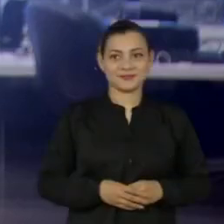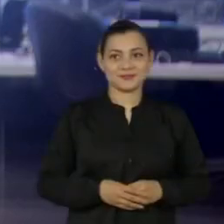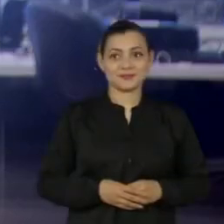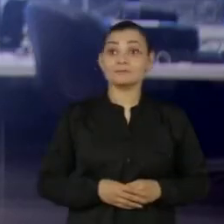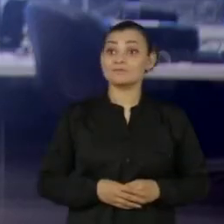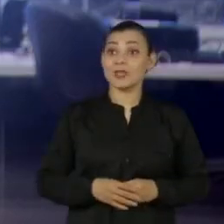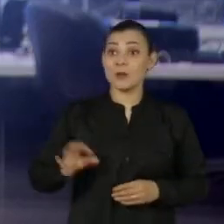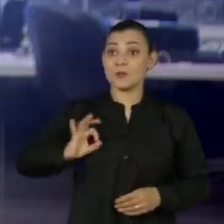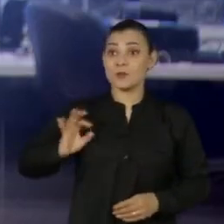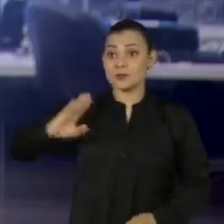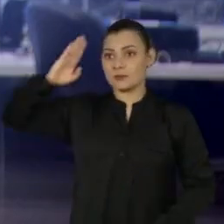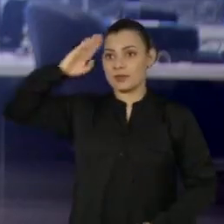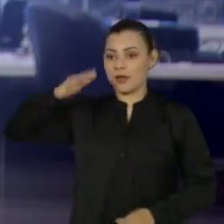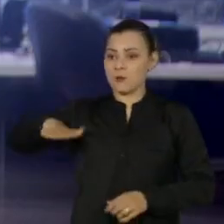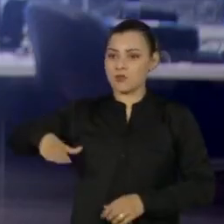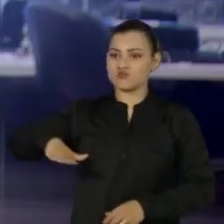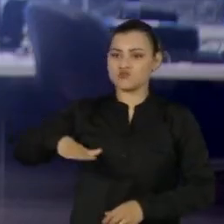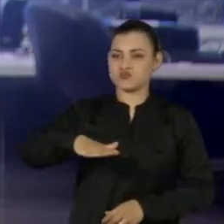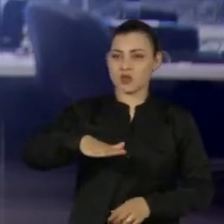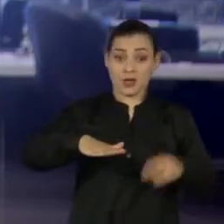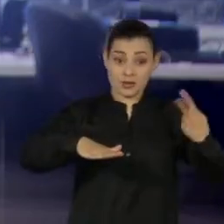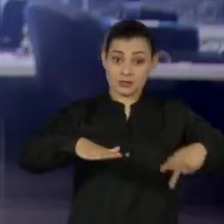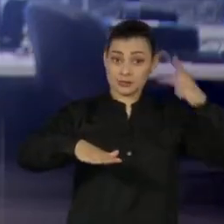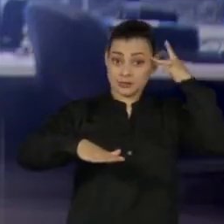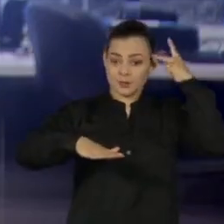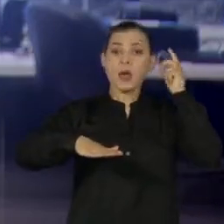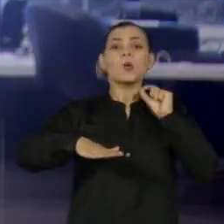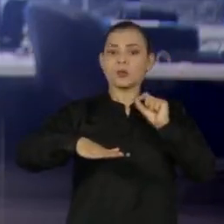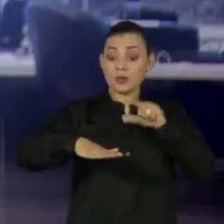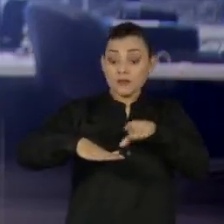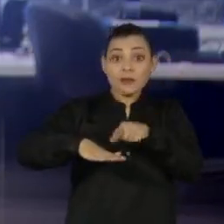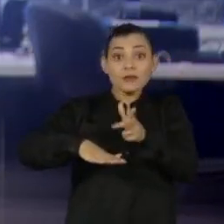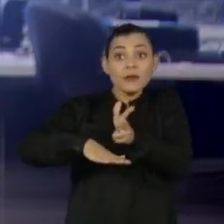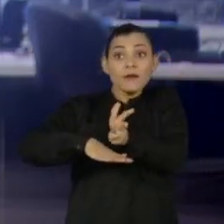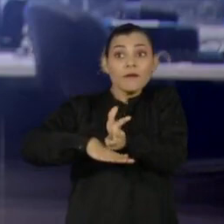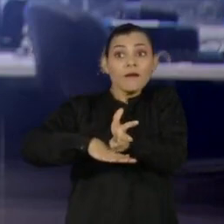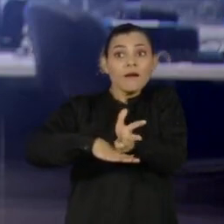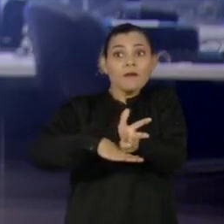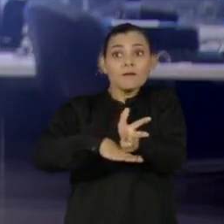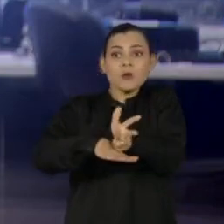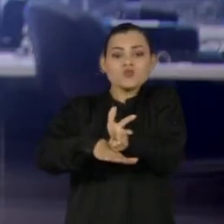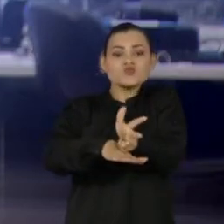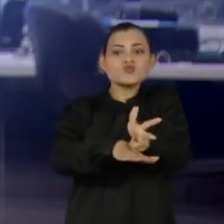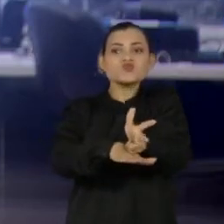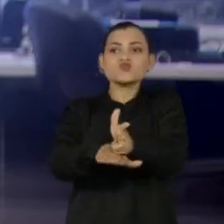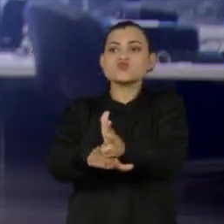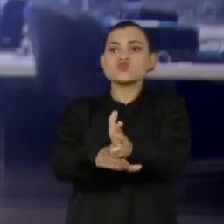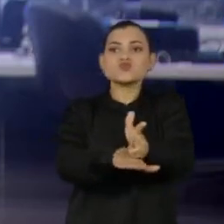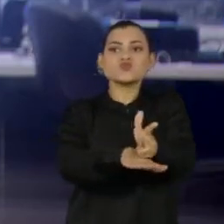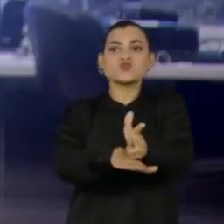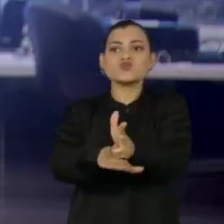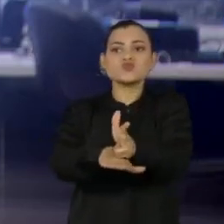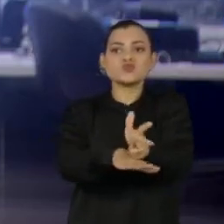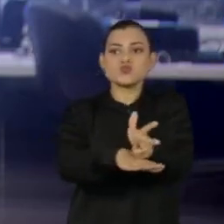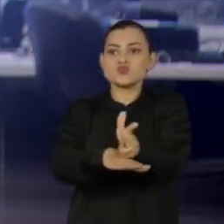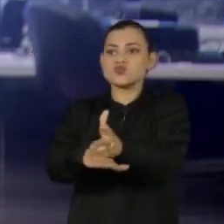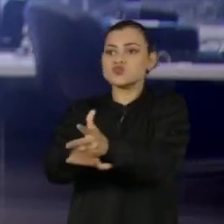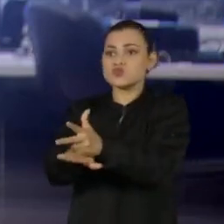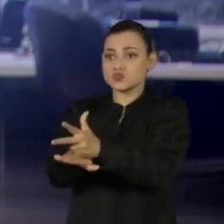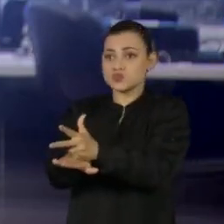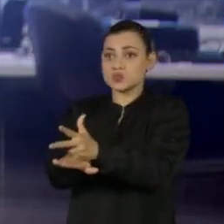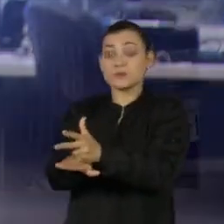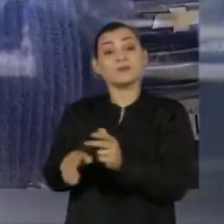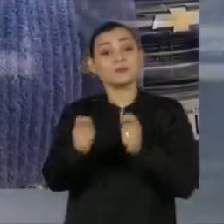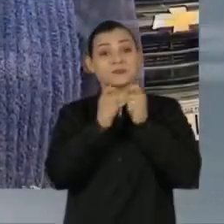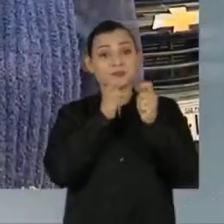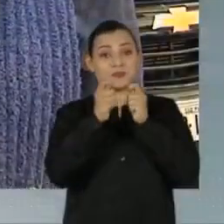As viaturas da Polícia Militar de São Paulo vão receber câmeras para contribuir com o sistema de monitoramento da corporação. A